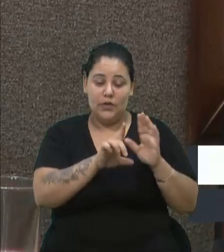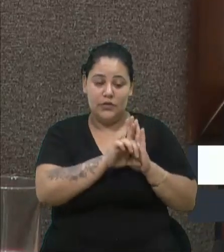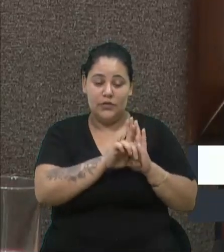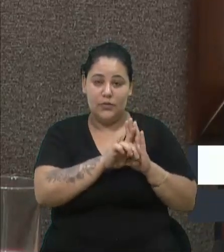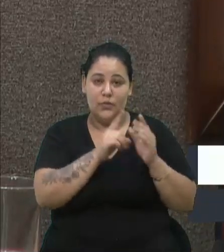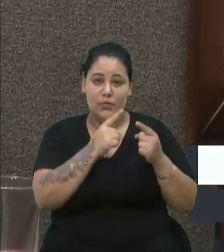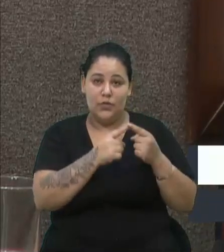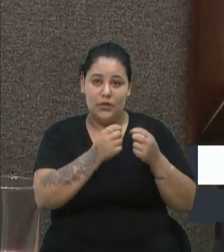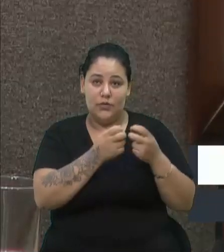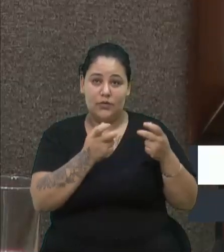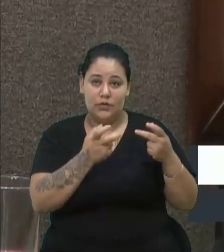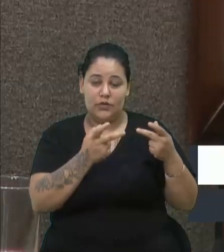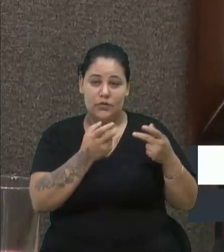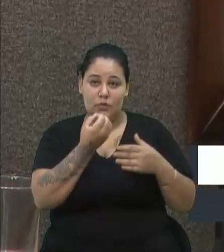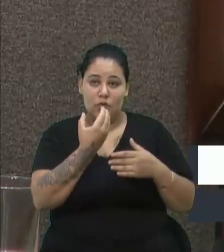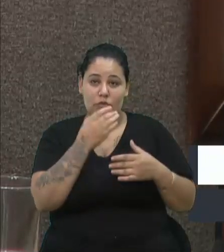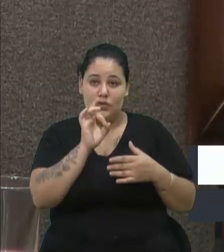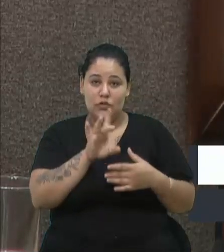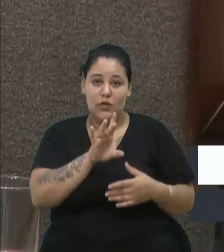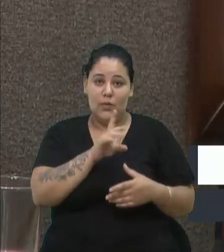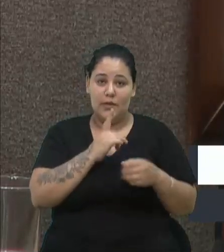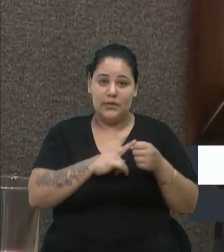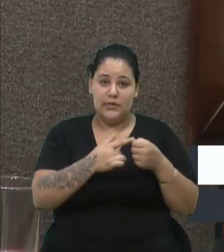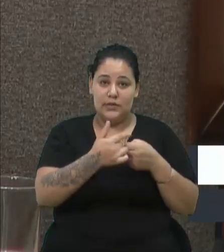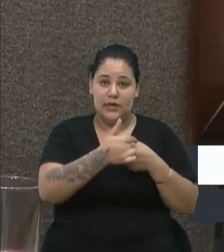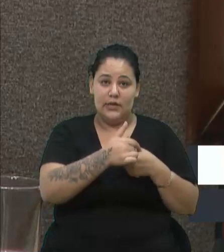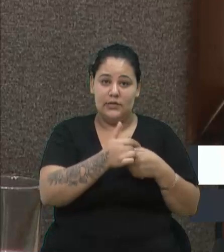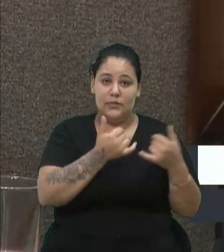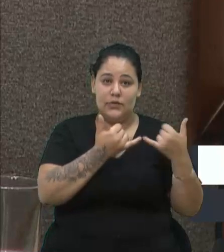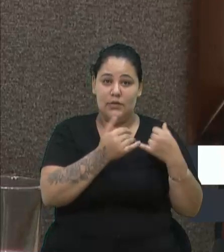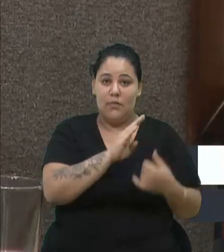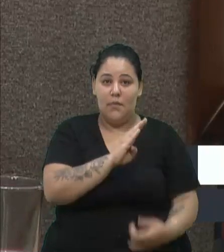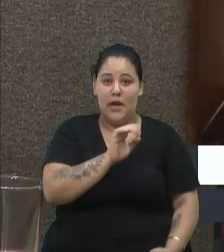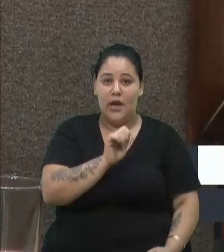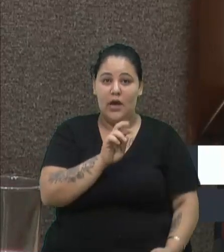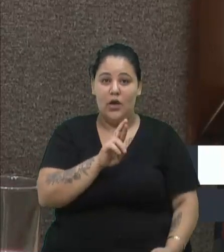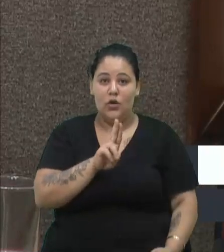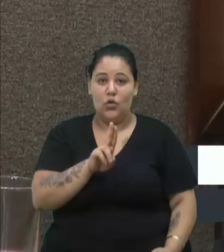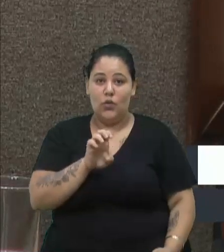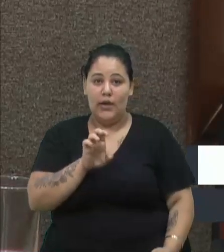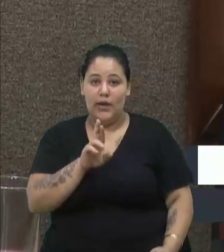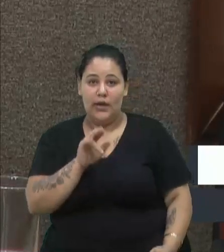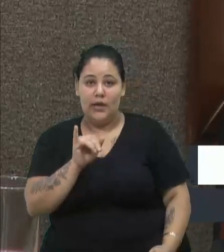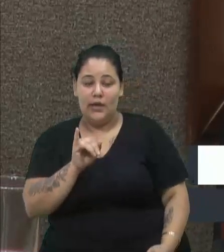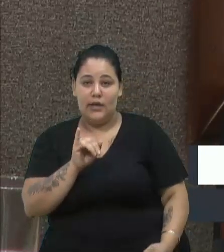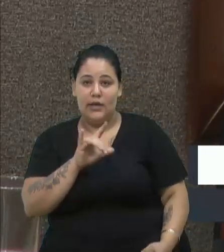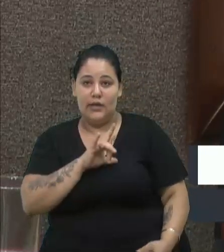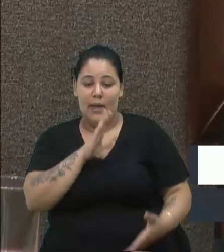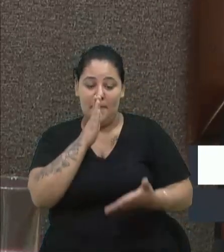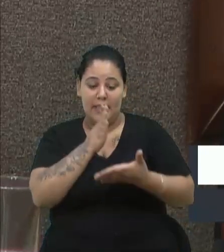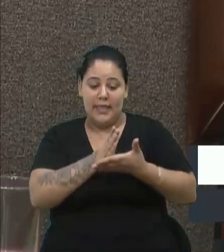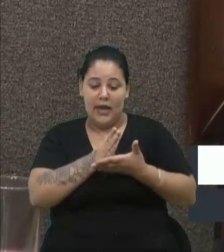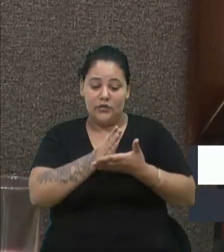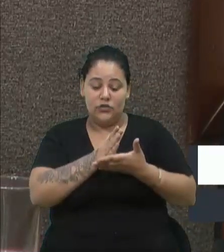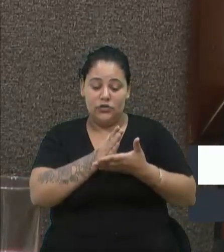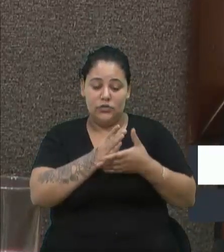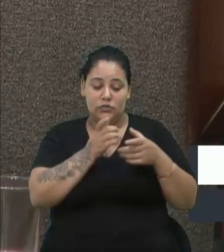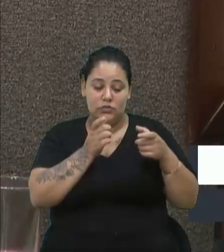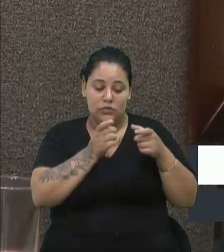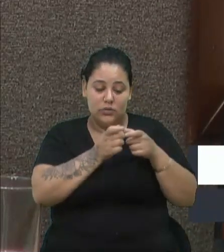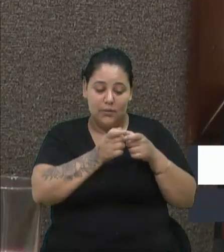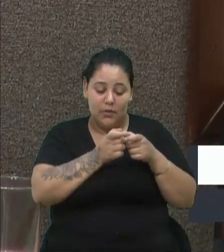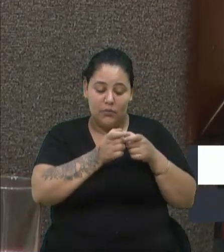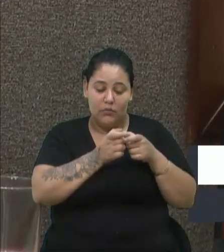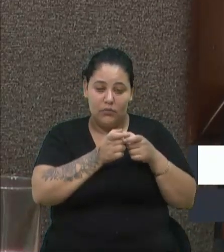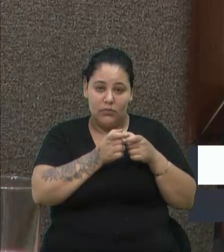na verdade, Barueri. Né? Cidades que têm a metade do tamanho de Caxias do Sul, mas o dobro de arrecadação. O dobro. o dobro de